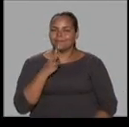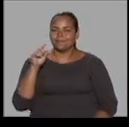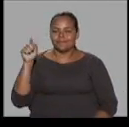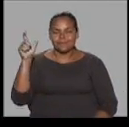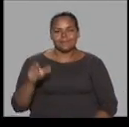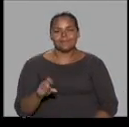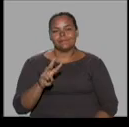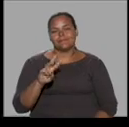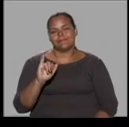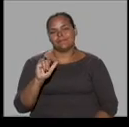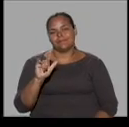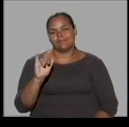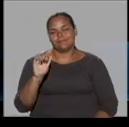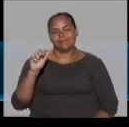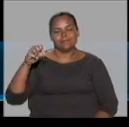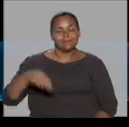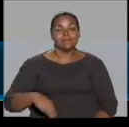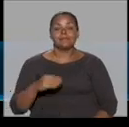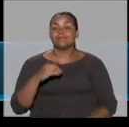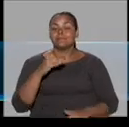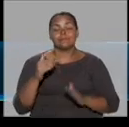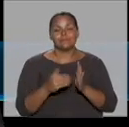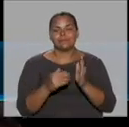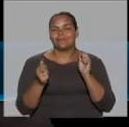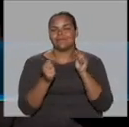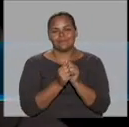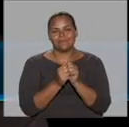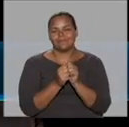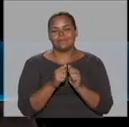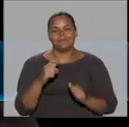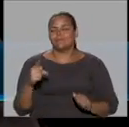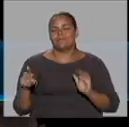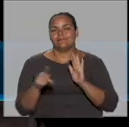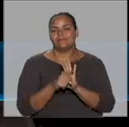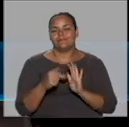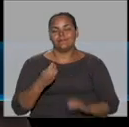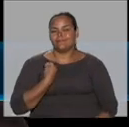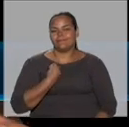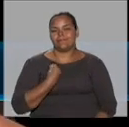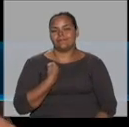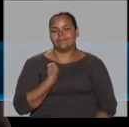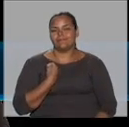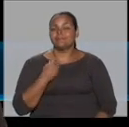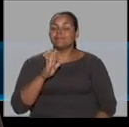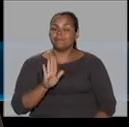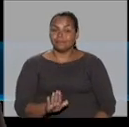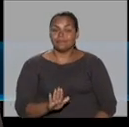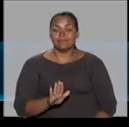é porque veio tudo isso junto, né? Assim, por mais que isso não fizesse parte da minha vida, mas